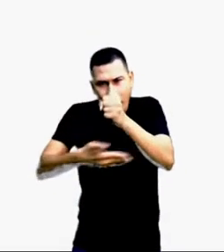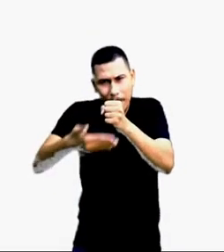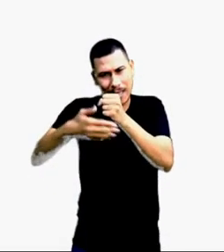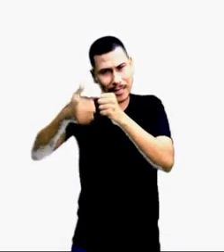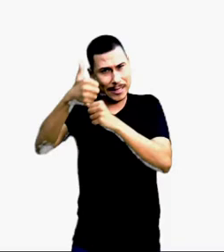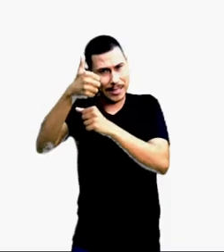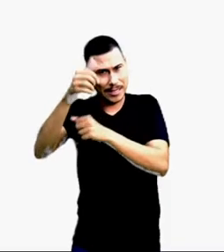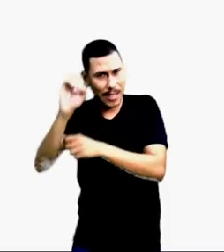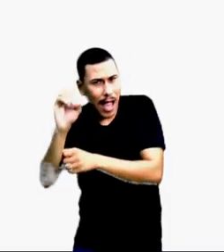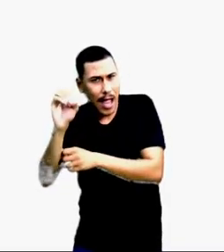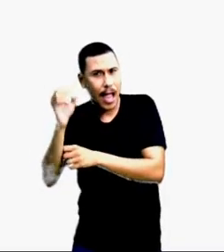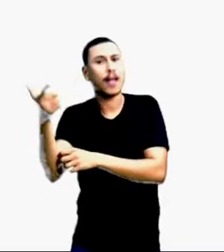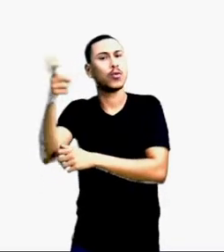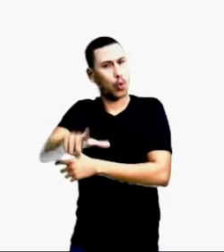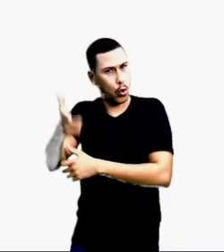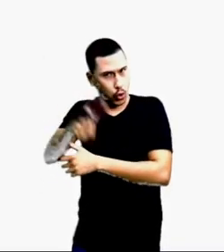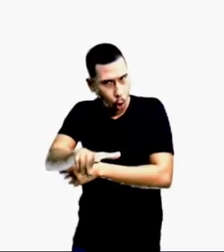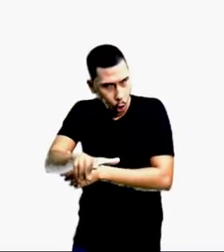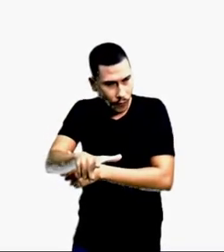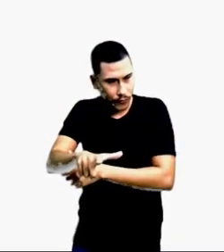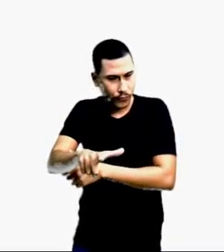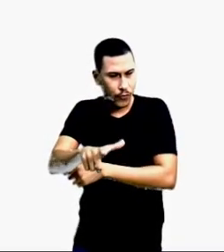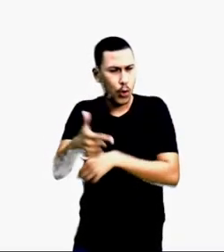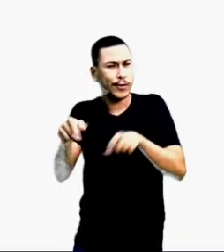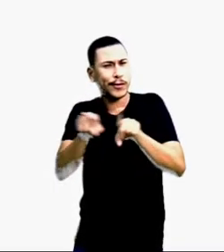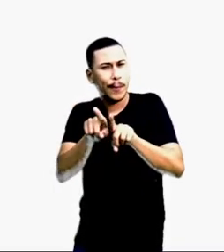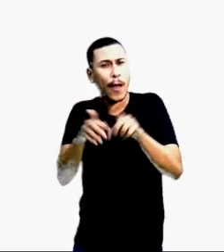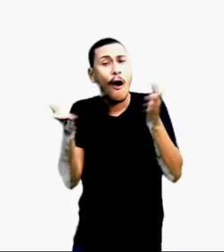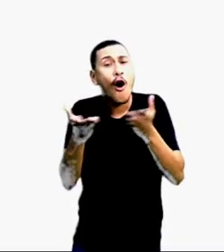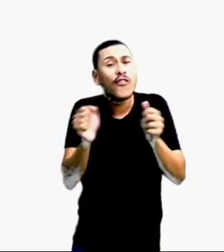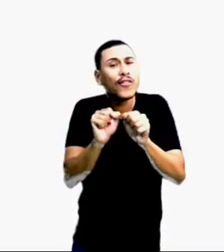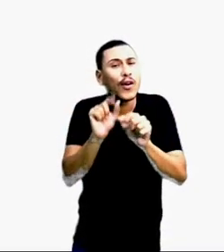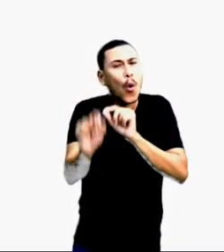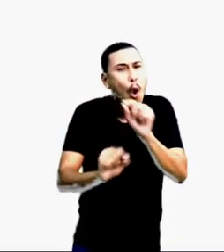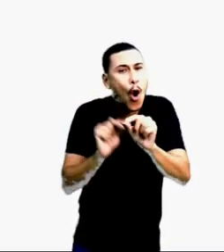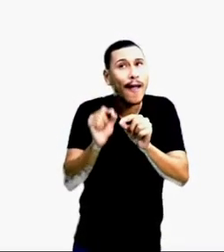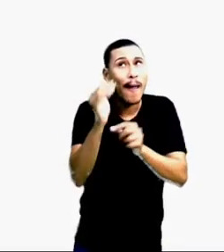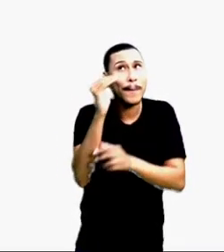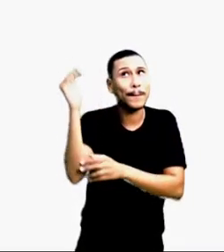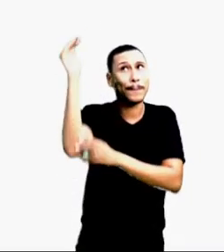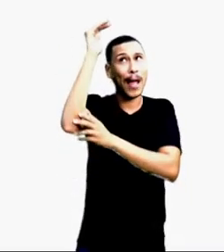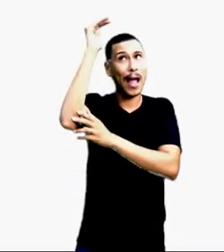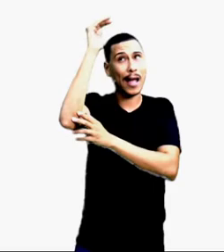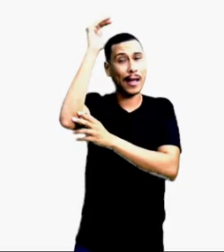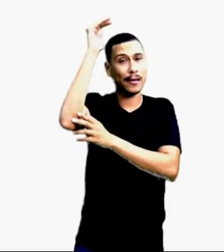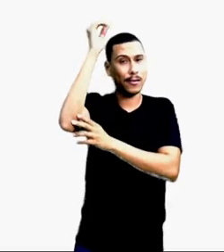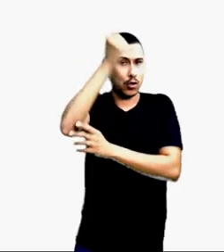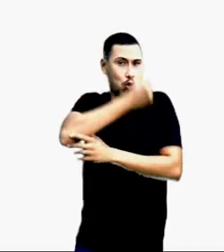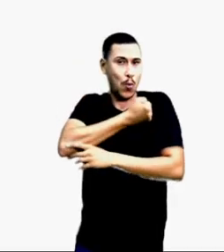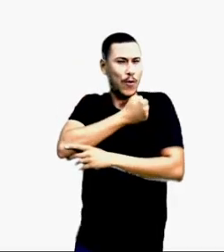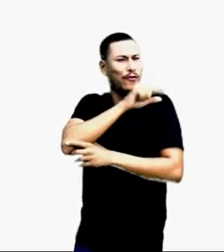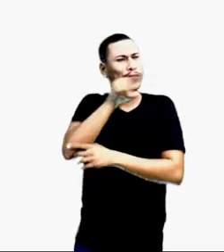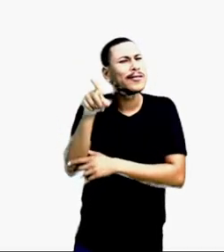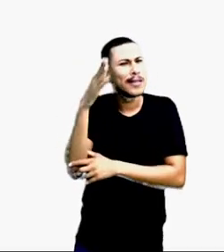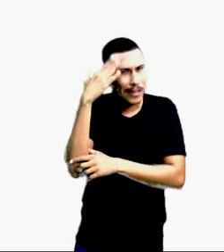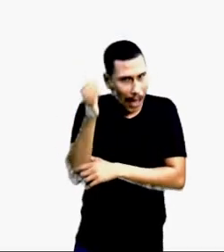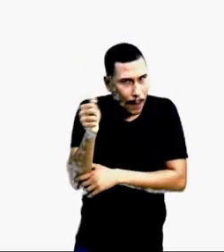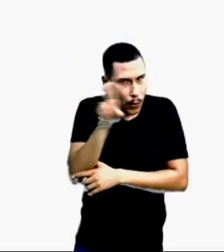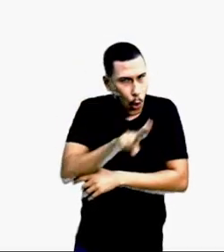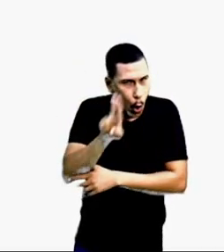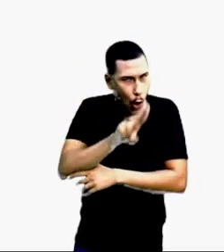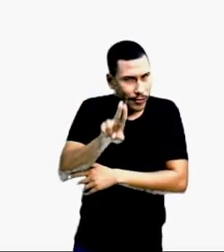10, nós repetimos. E o que fazer agora com os expoentes? Eu já ensinei, você já